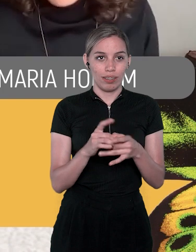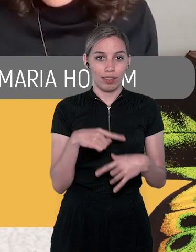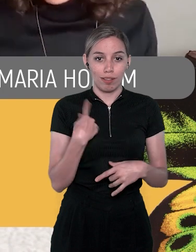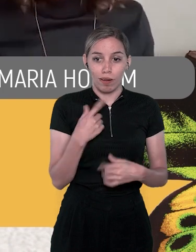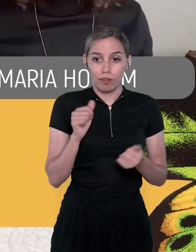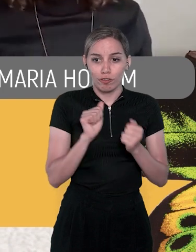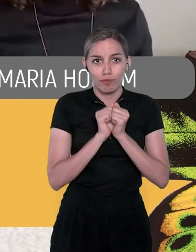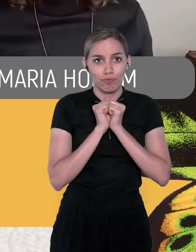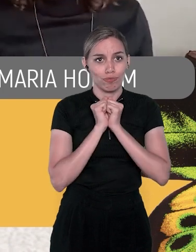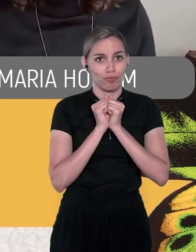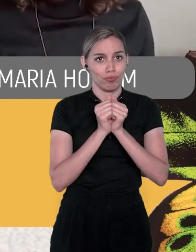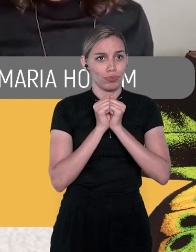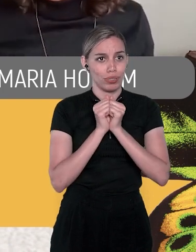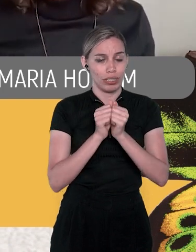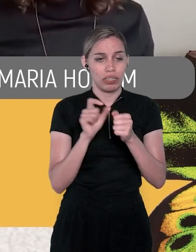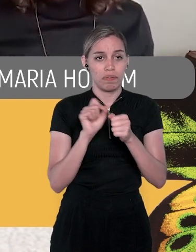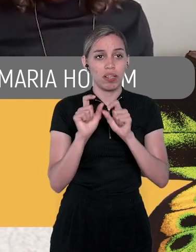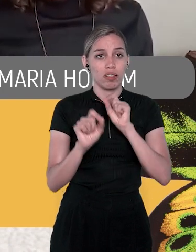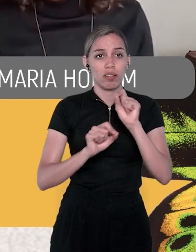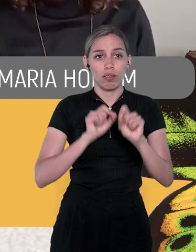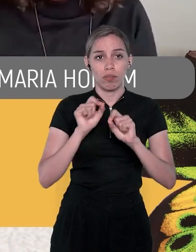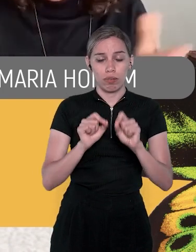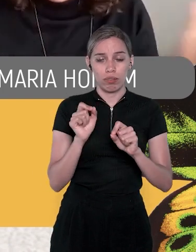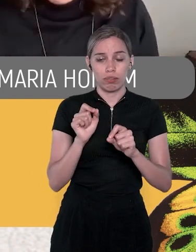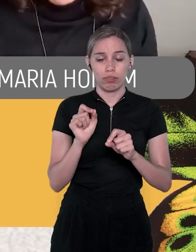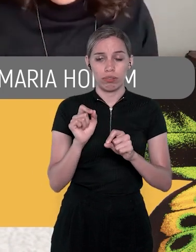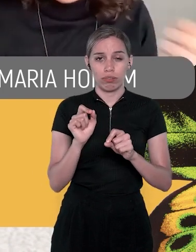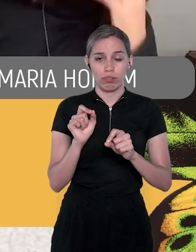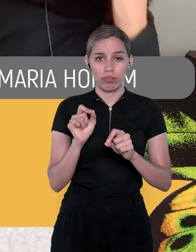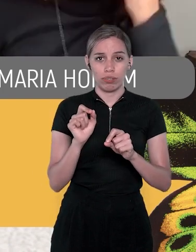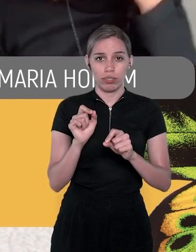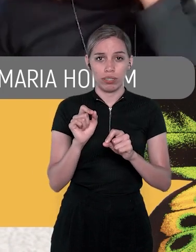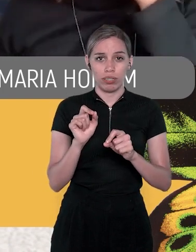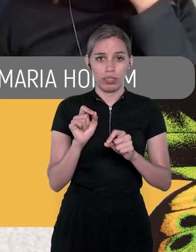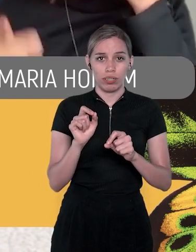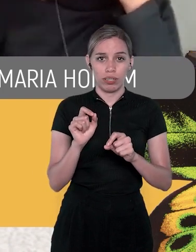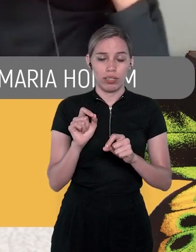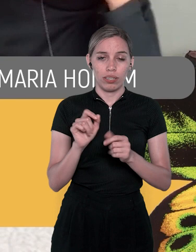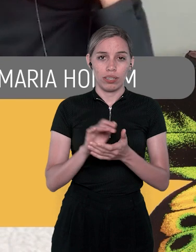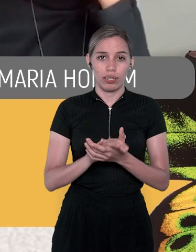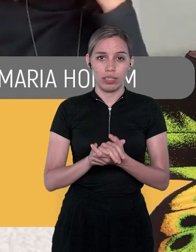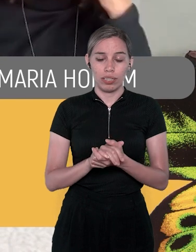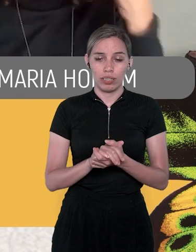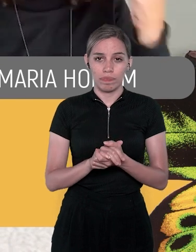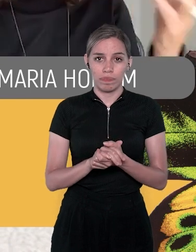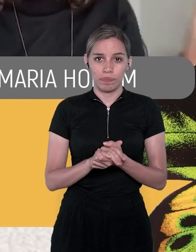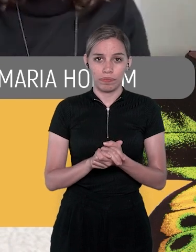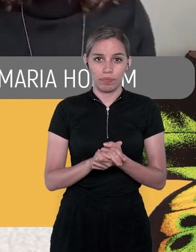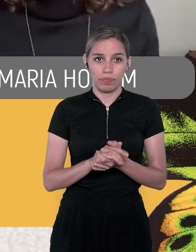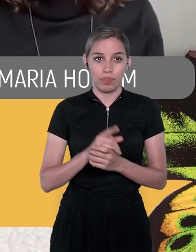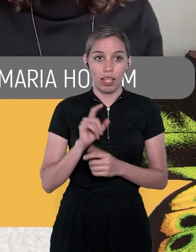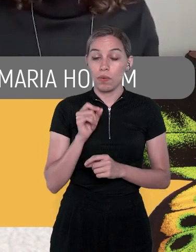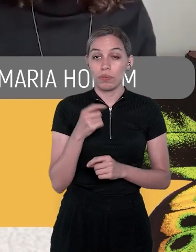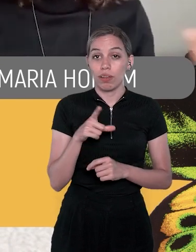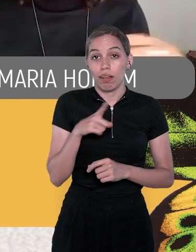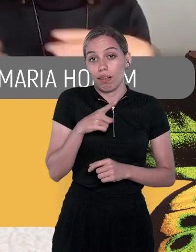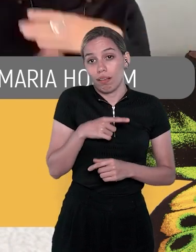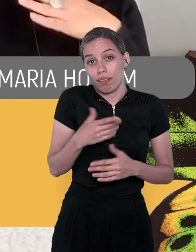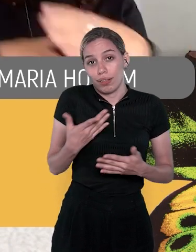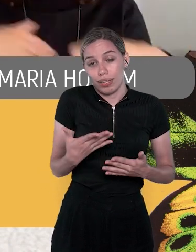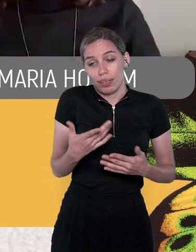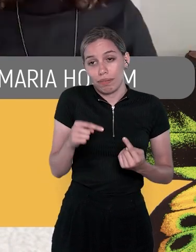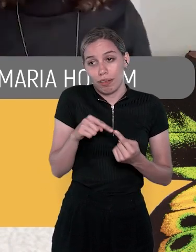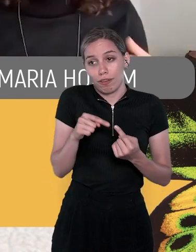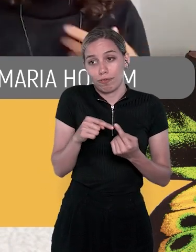estamos juntos. Fazer o quê? A gente, né? Fomos postos aqui, é o que